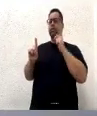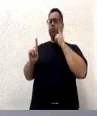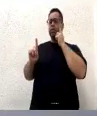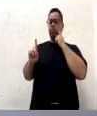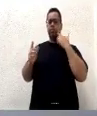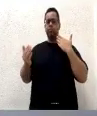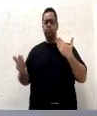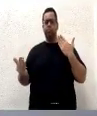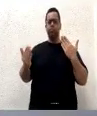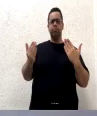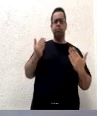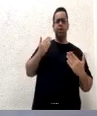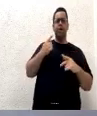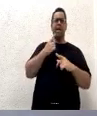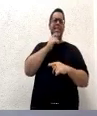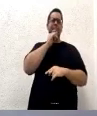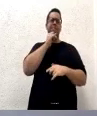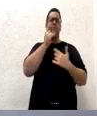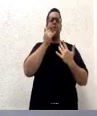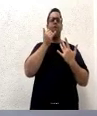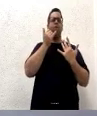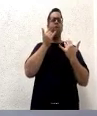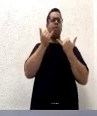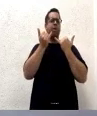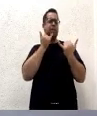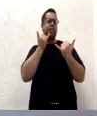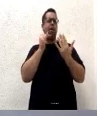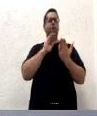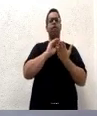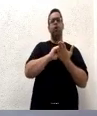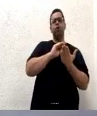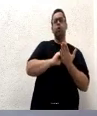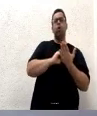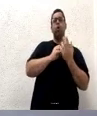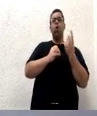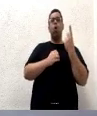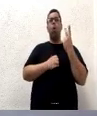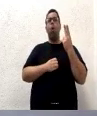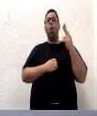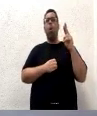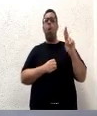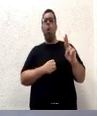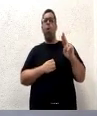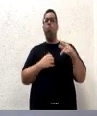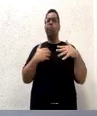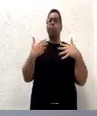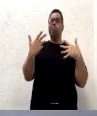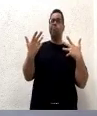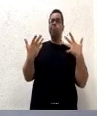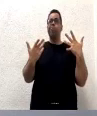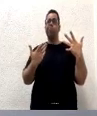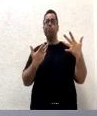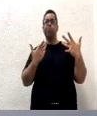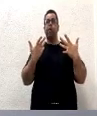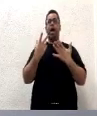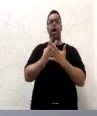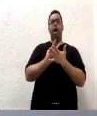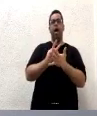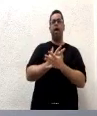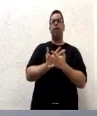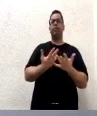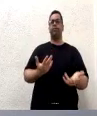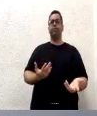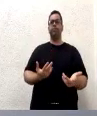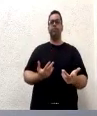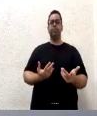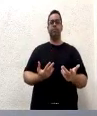faltando informação, se não tem alguma informação duvidosa, se faltou alguma informação importante. Por quê? Nessa ficha de